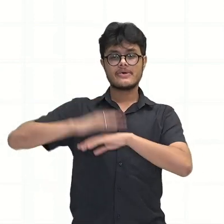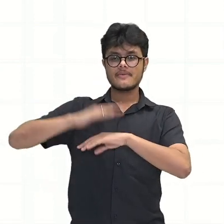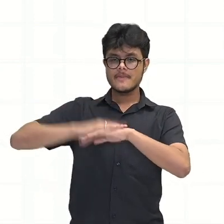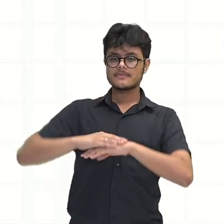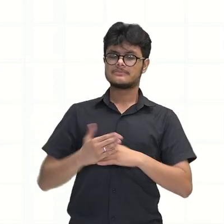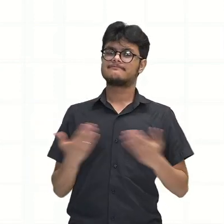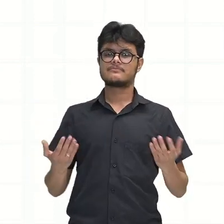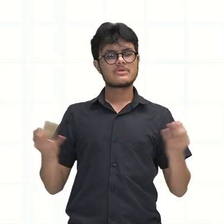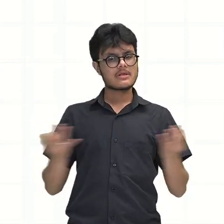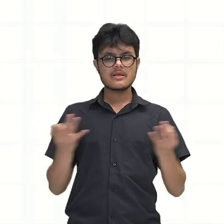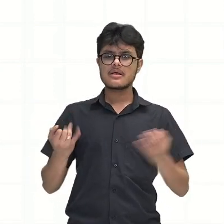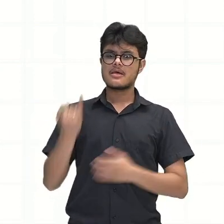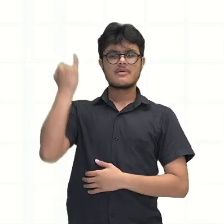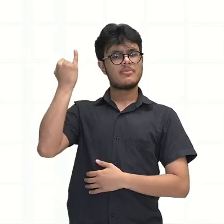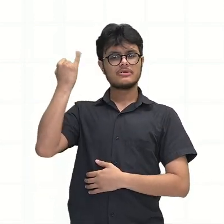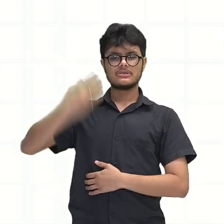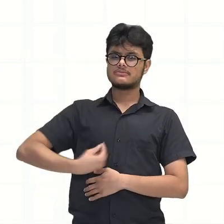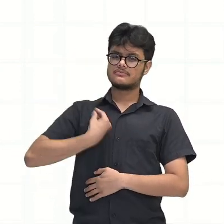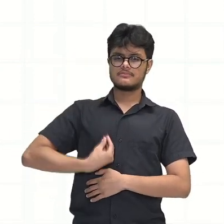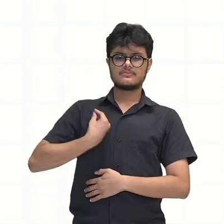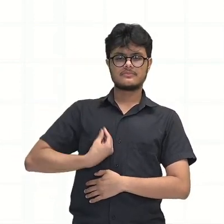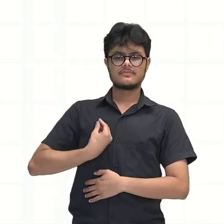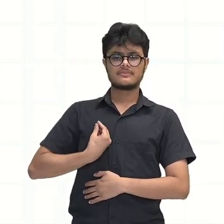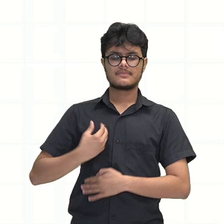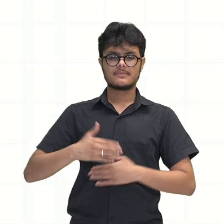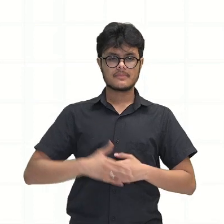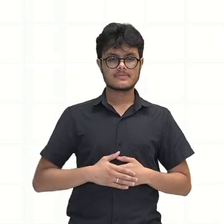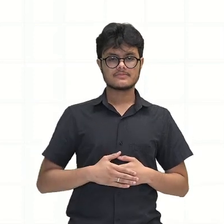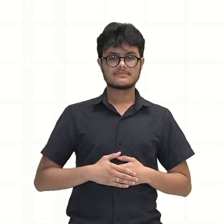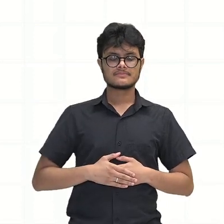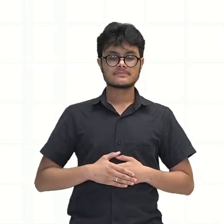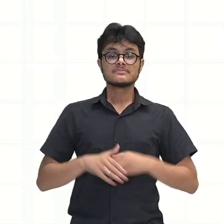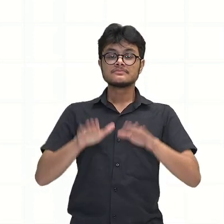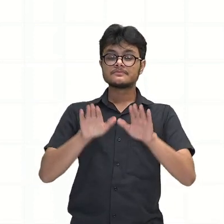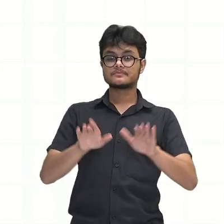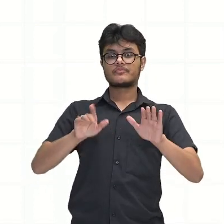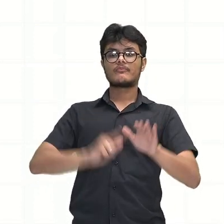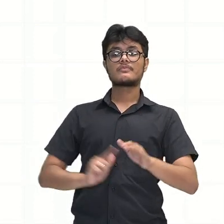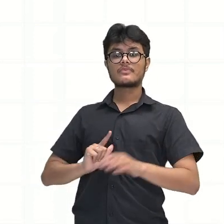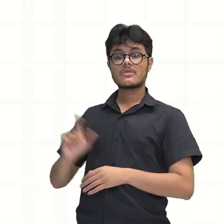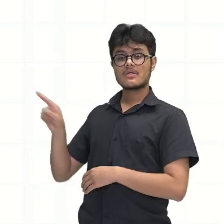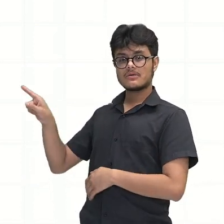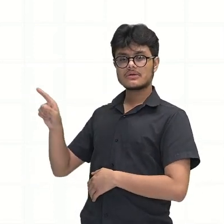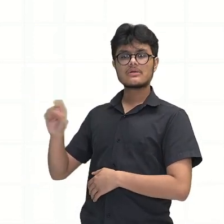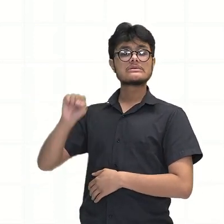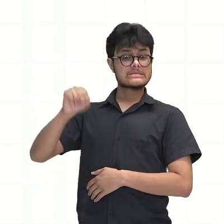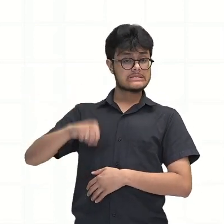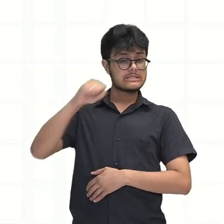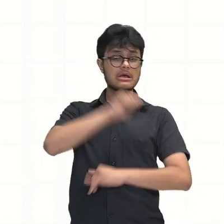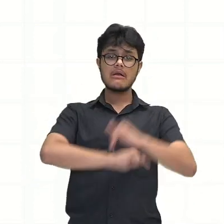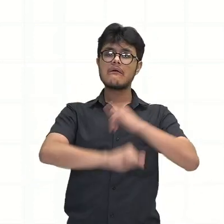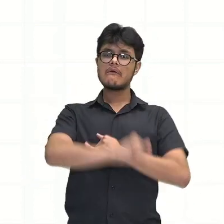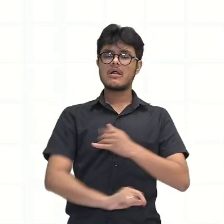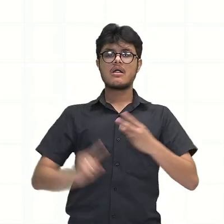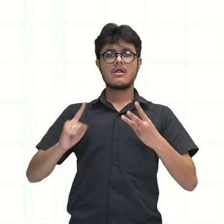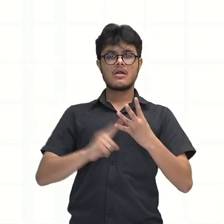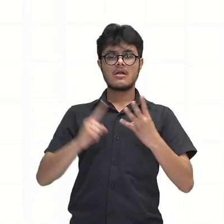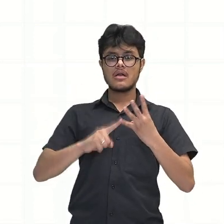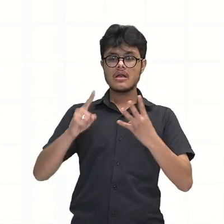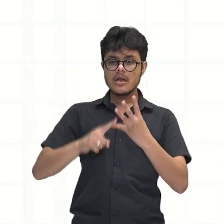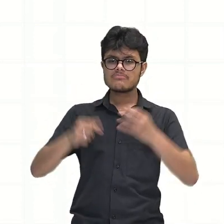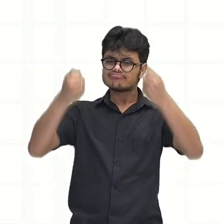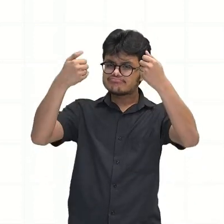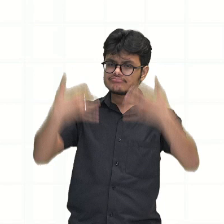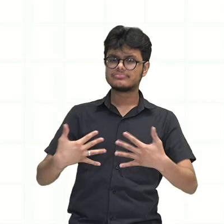muito importante, né? Nós temos aqui a energia, que é essa